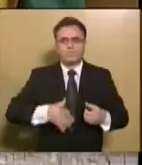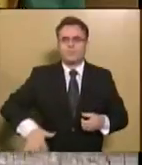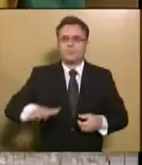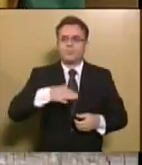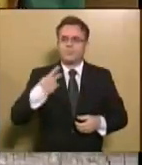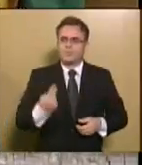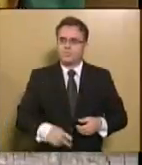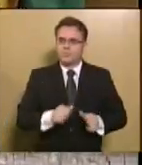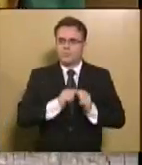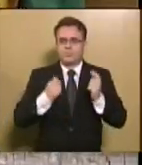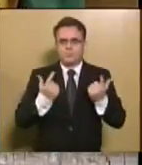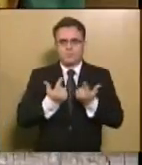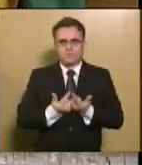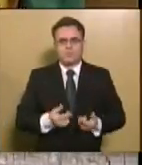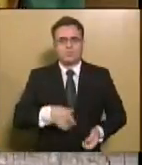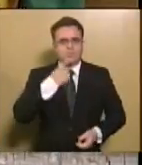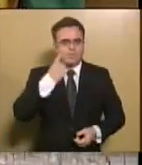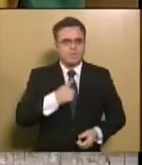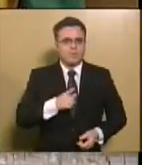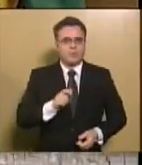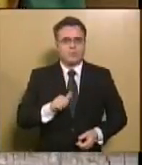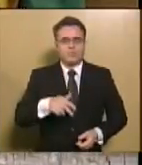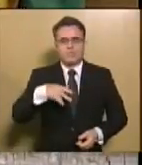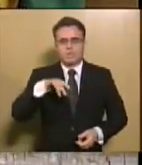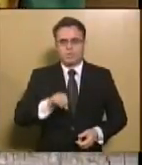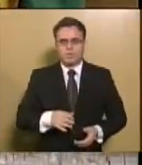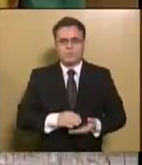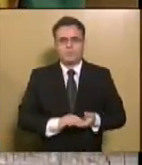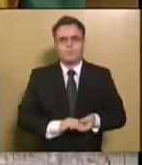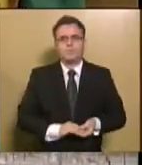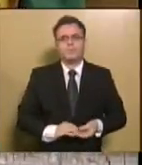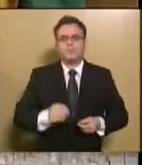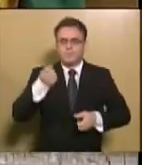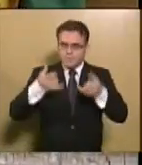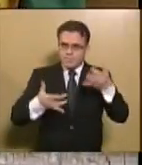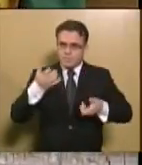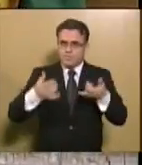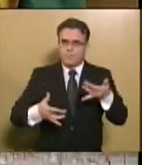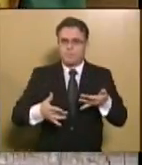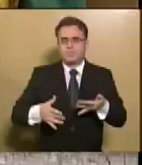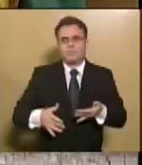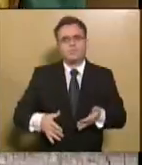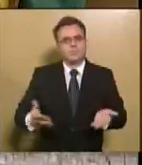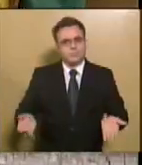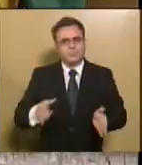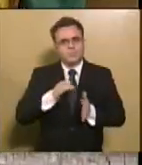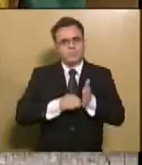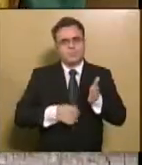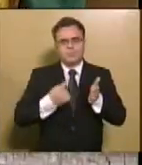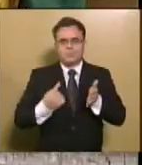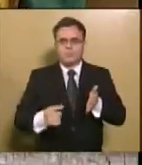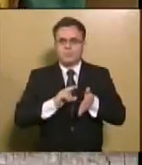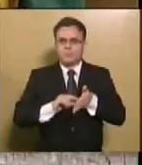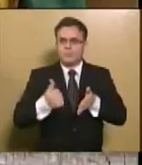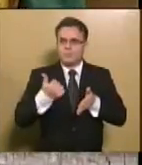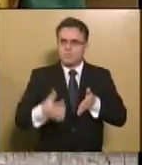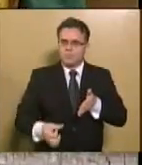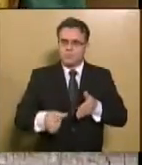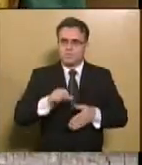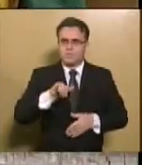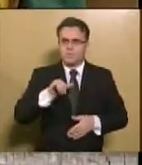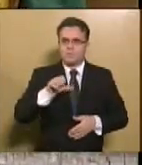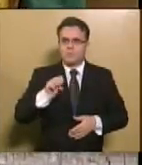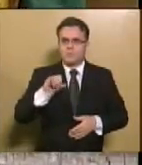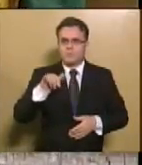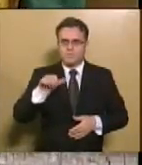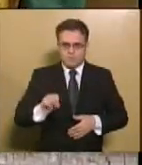poder. O deputado Antônio dos Santos fez uma reflexão bíblica do capítulo 1, versículo 16 do profeta Isaías e em seguida